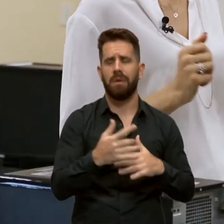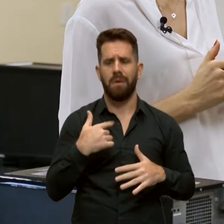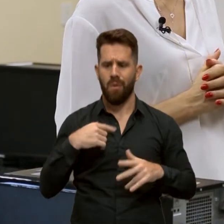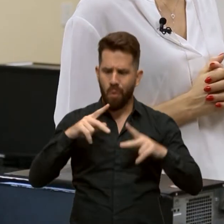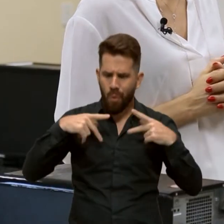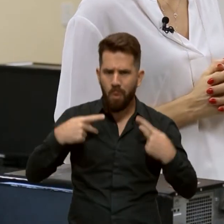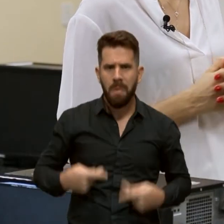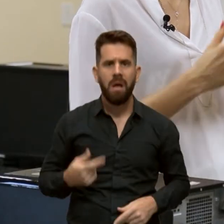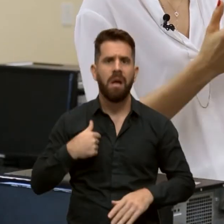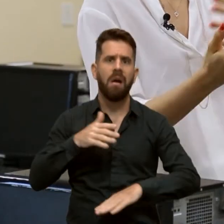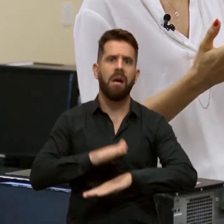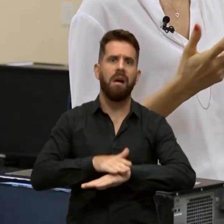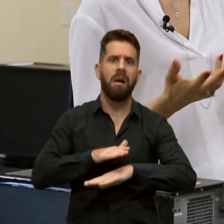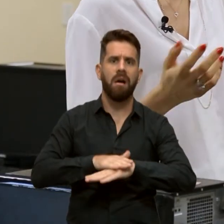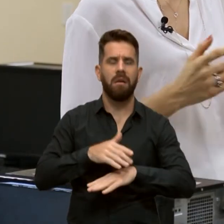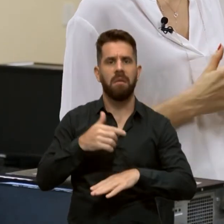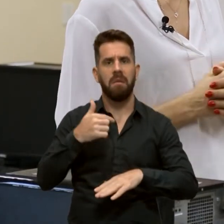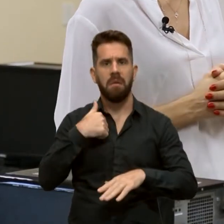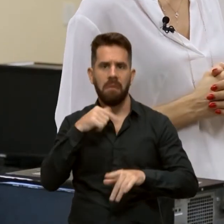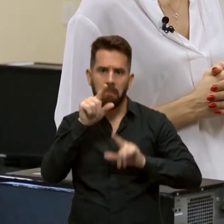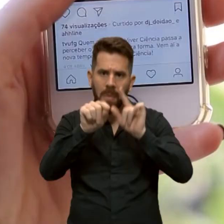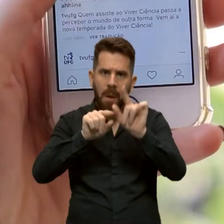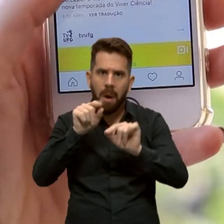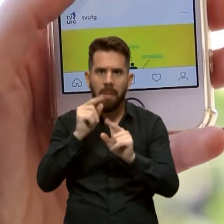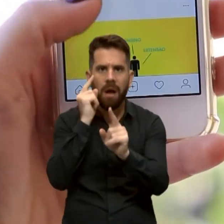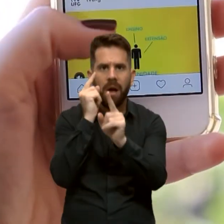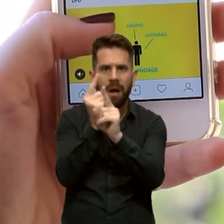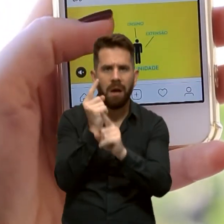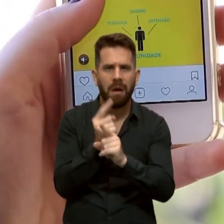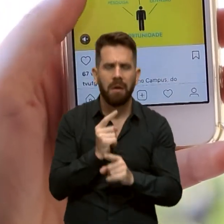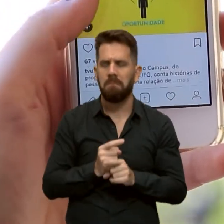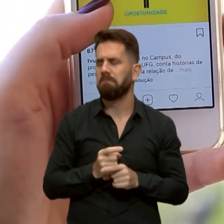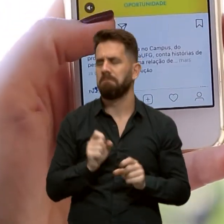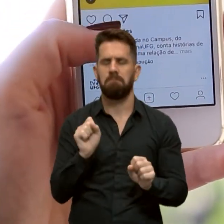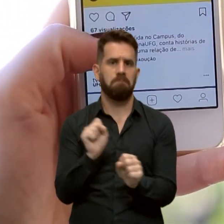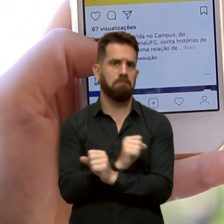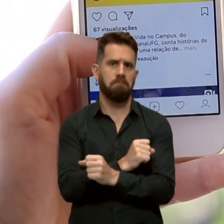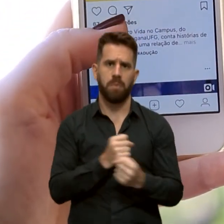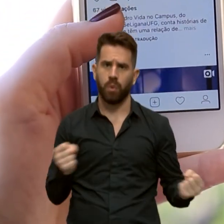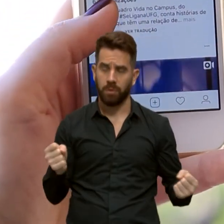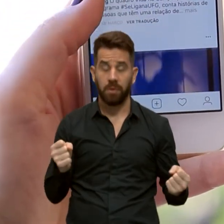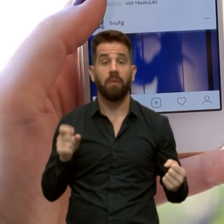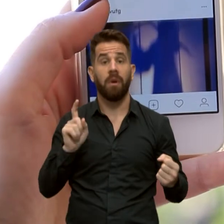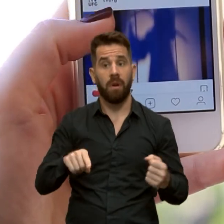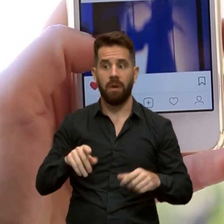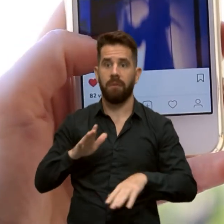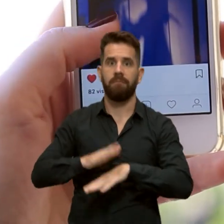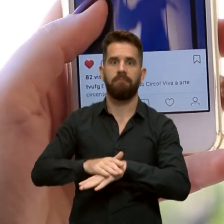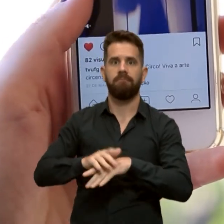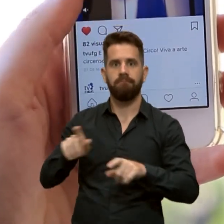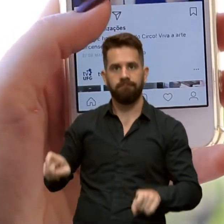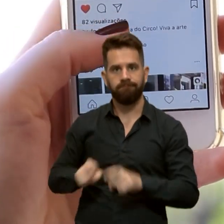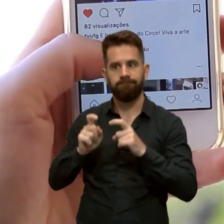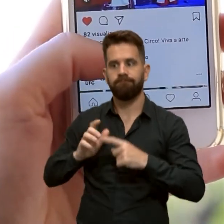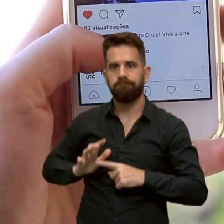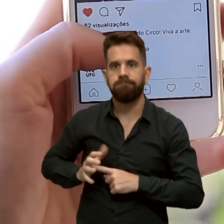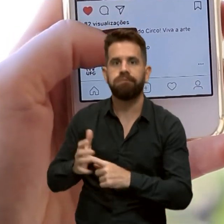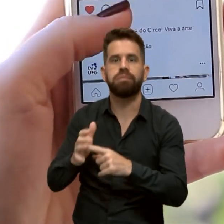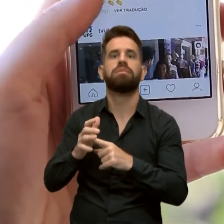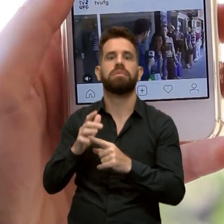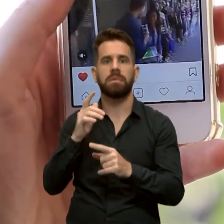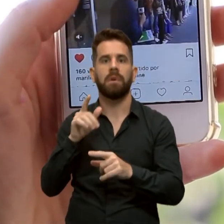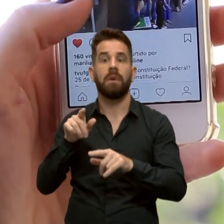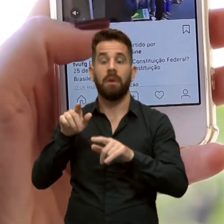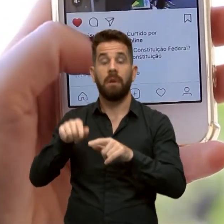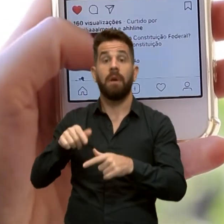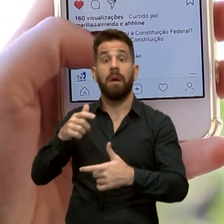sentar e detectar aonde é que está falando de racismo. Quando a gente fala de redes sociais, as pessoas hoje têm um campo aberto para poder